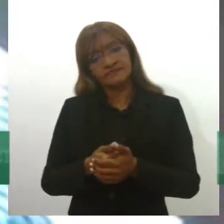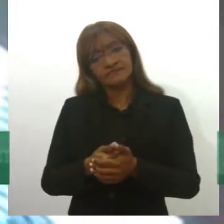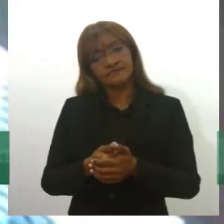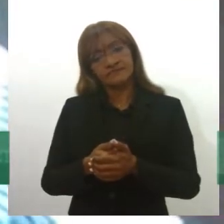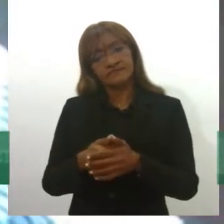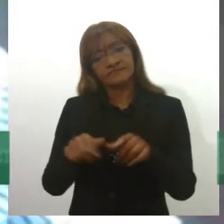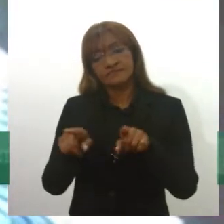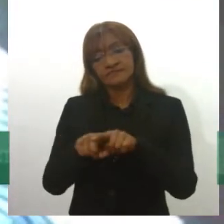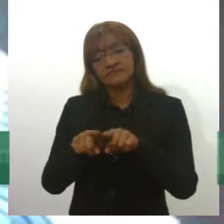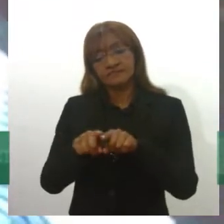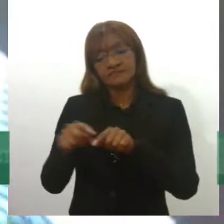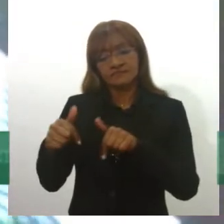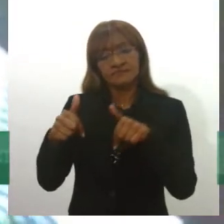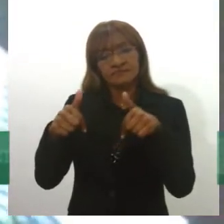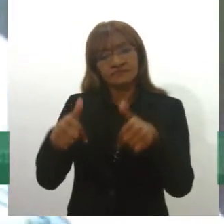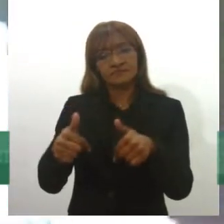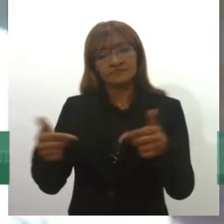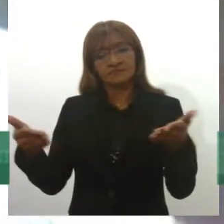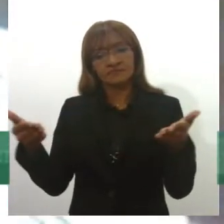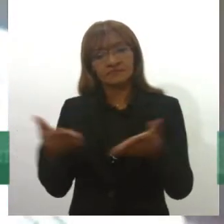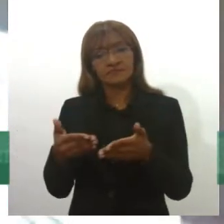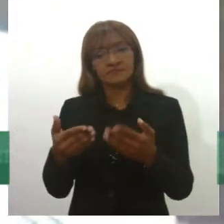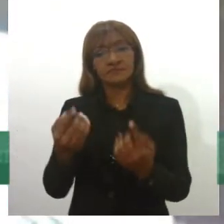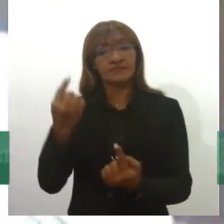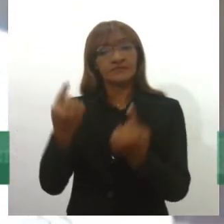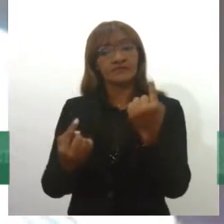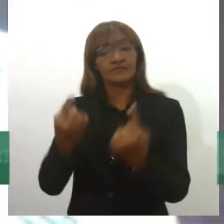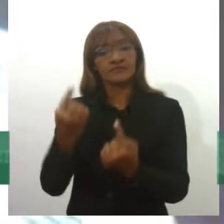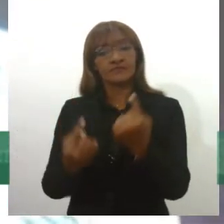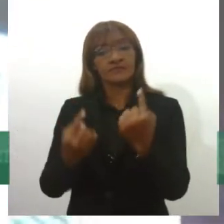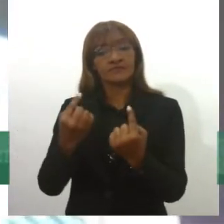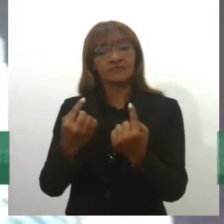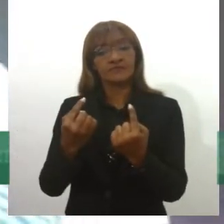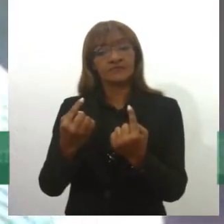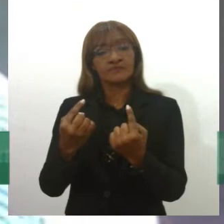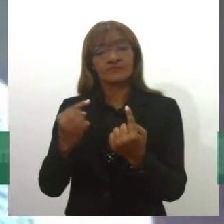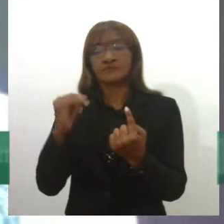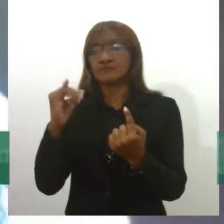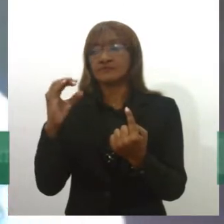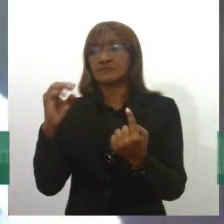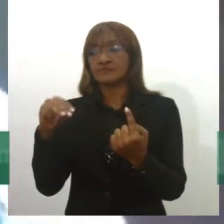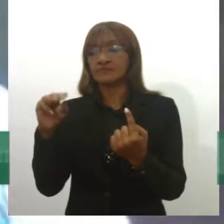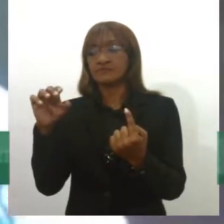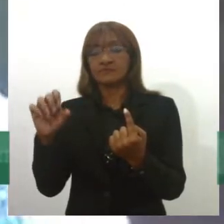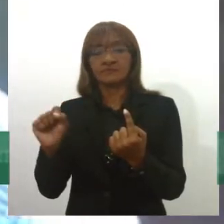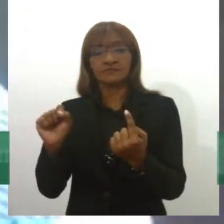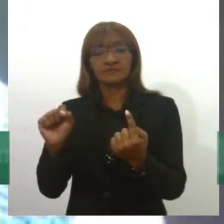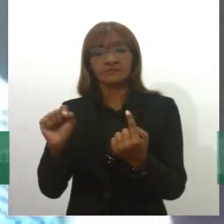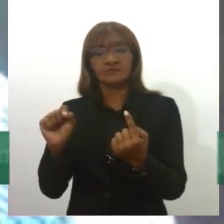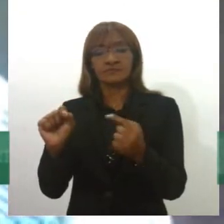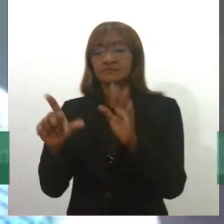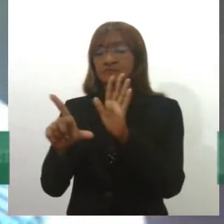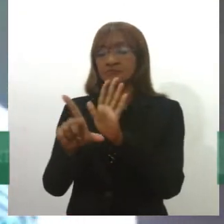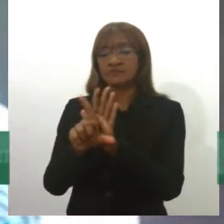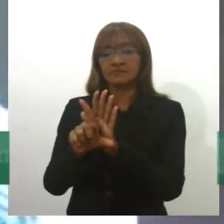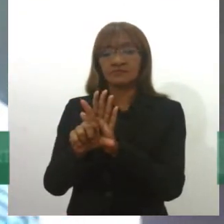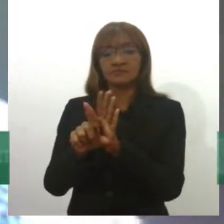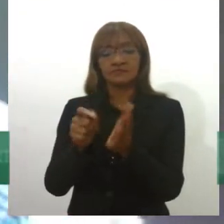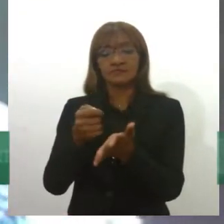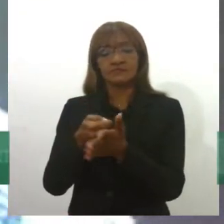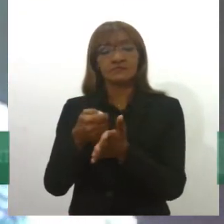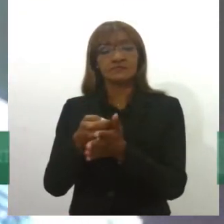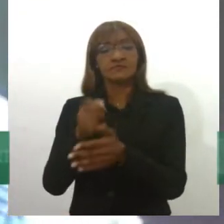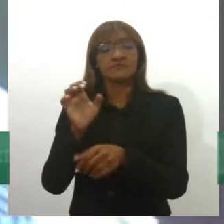E esse é o grande desafio agora, é definir qual vai ser essa alíquota única que a lei impõe aos estados,